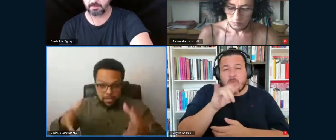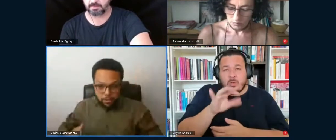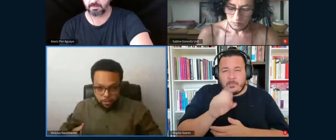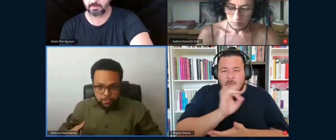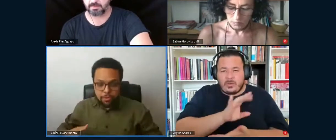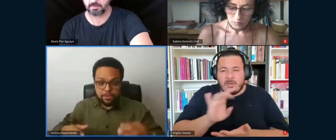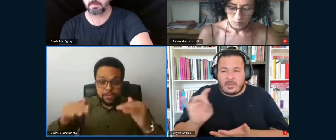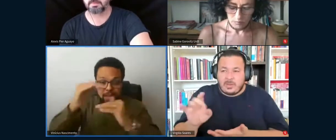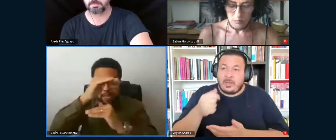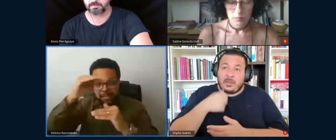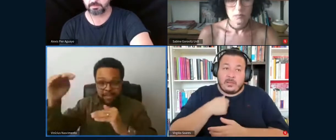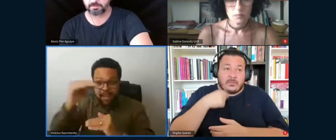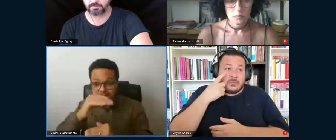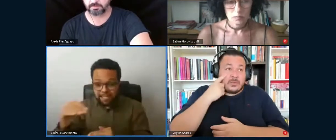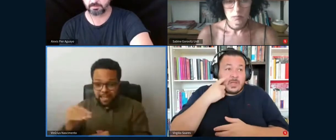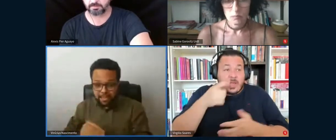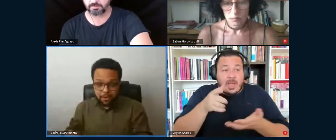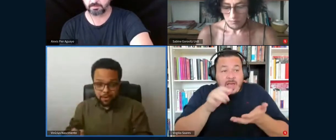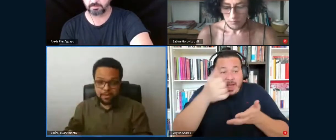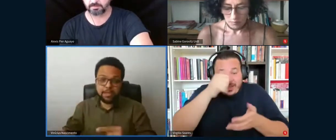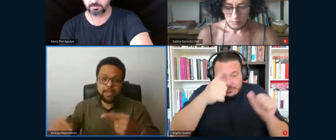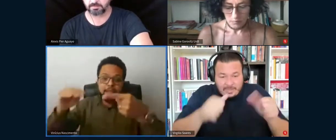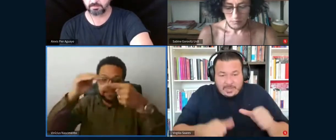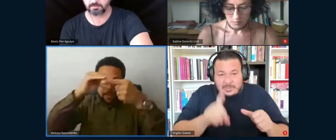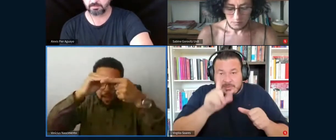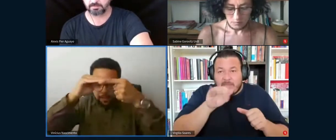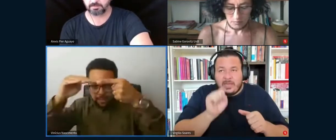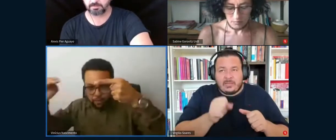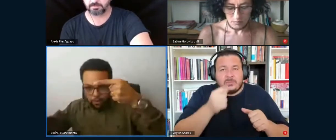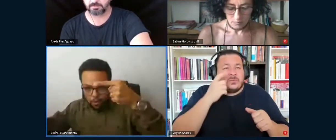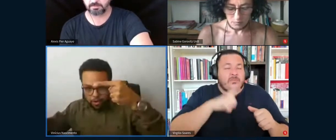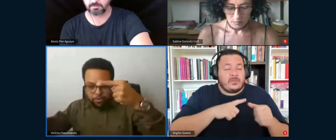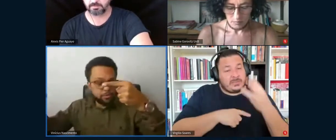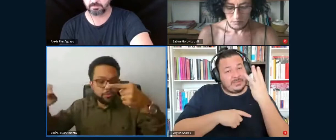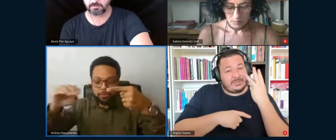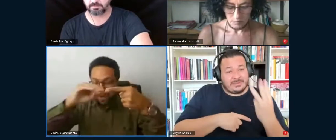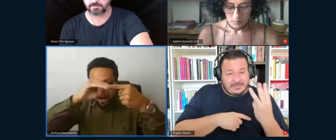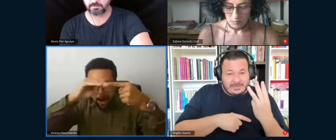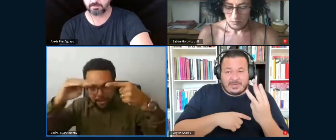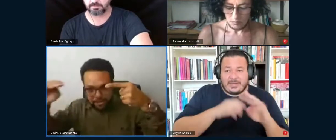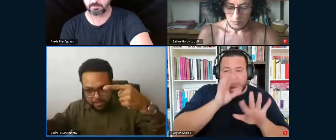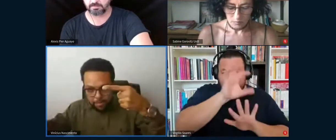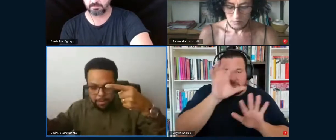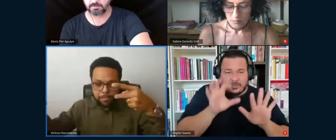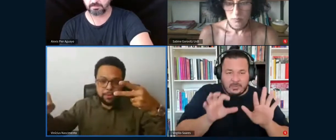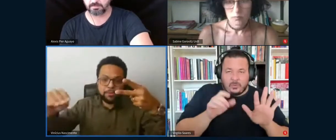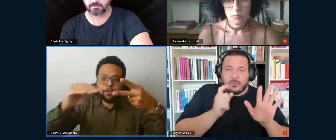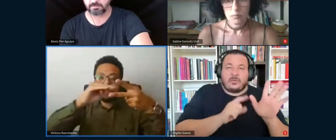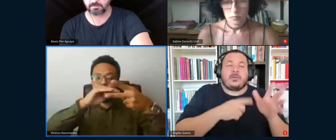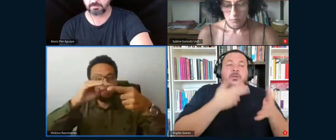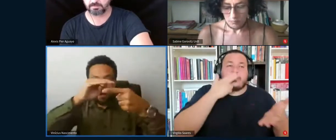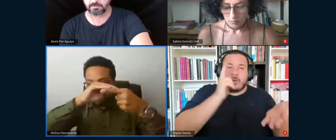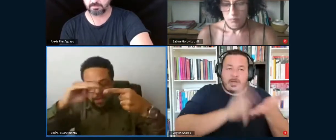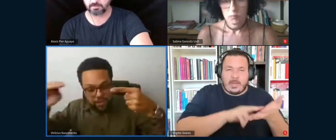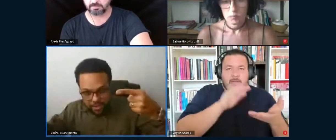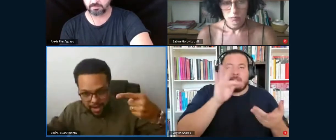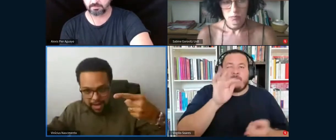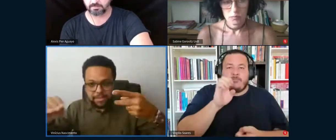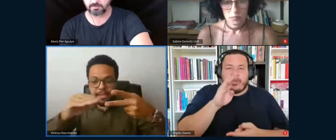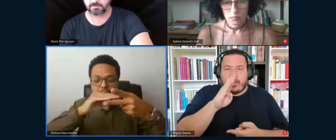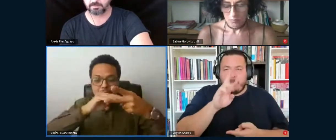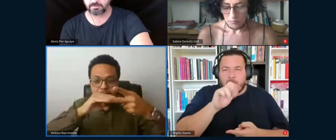aí você analisa todos, mas você analisa três categorias. Você analisa a carta da FEBRAPILS,